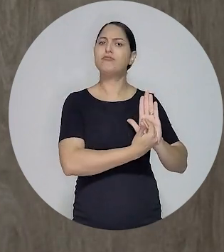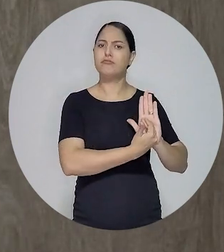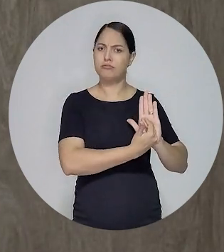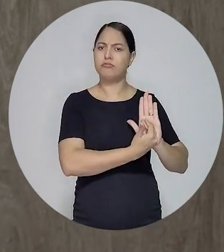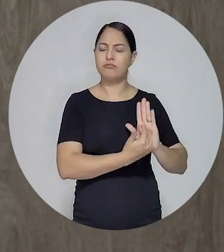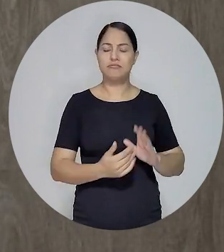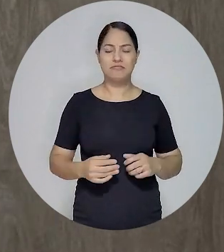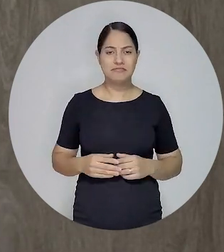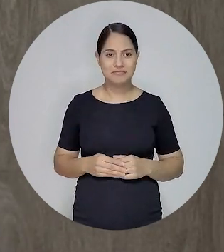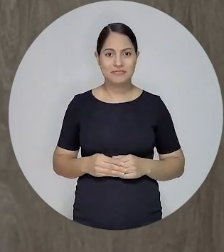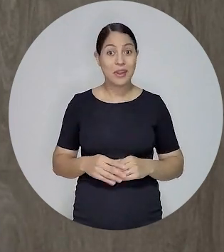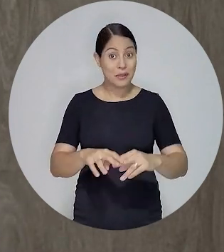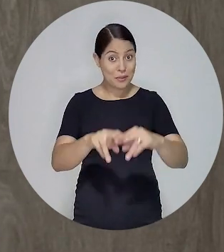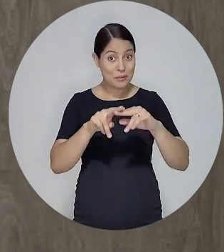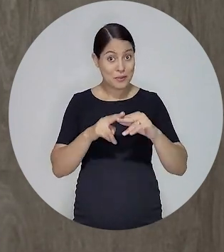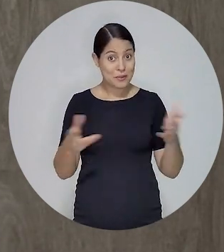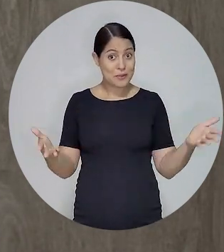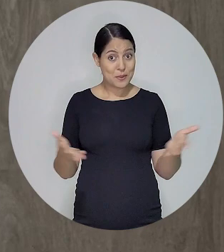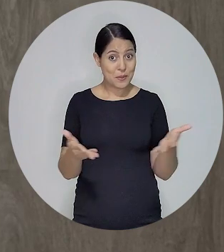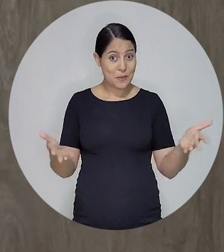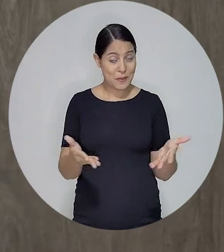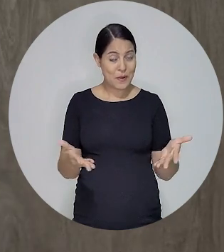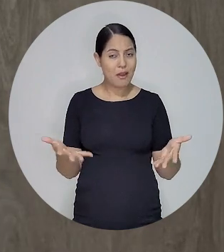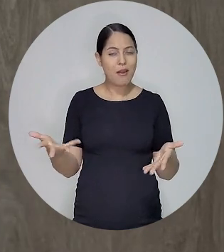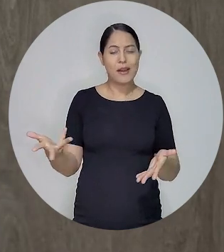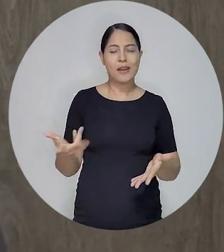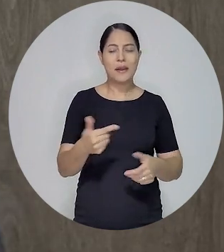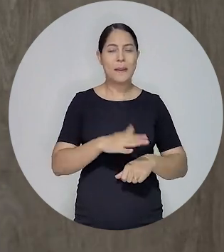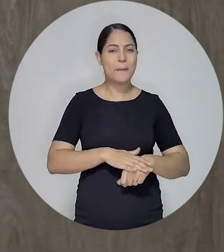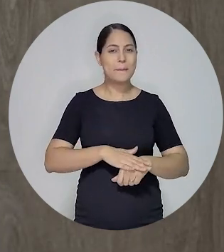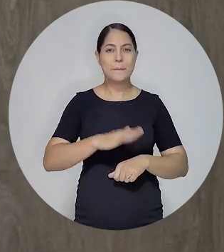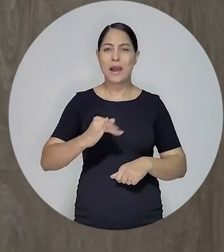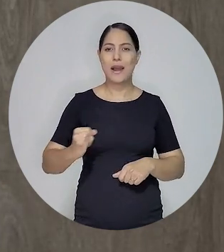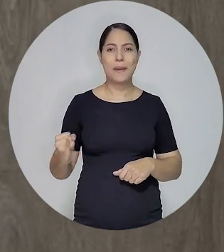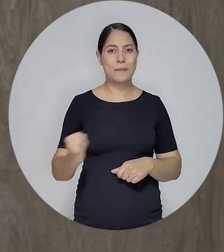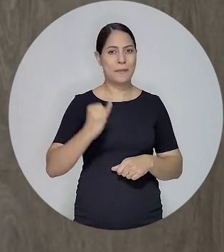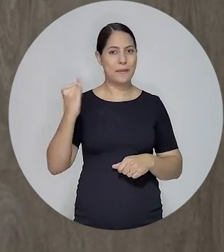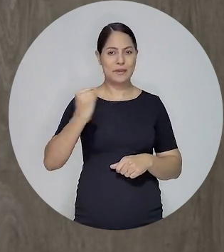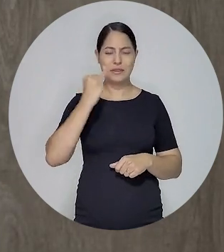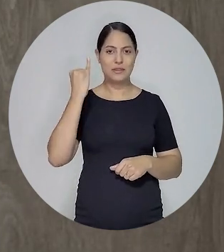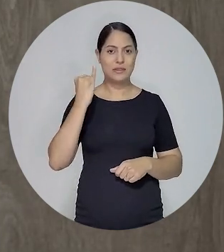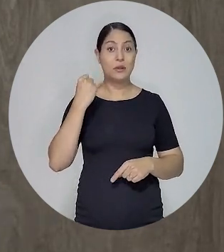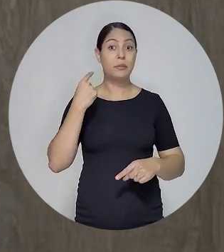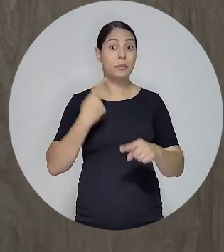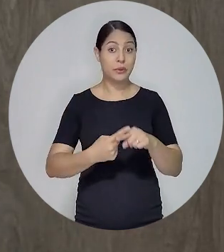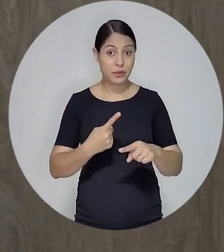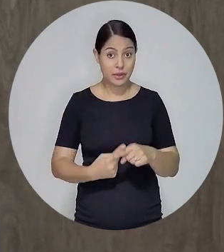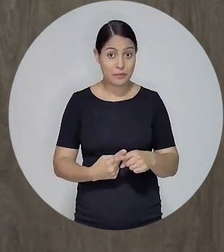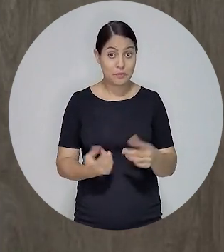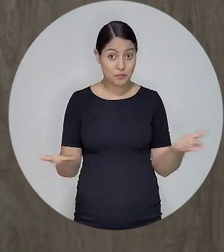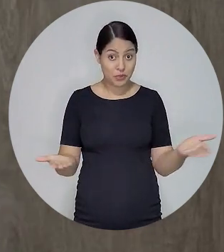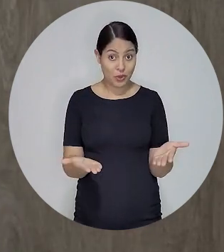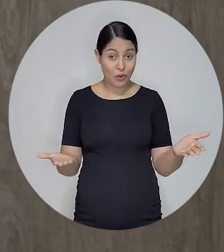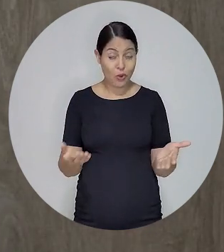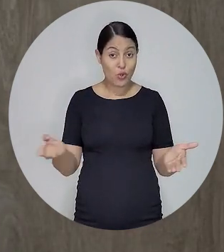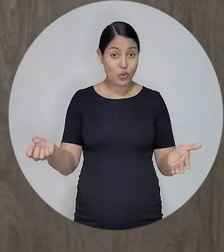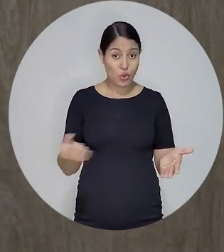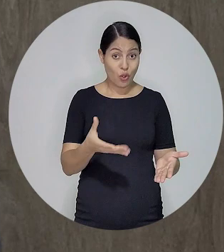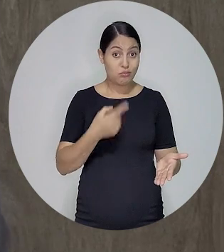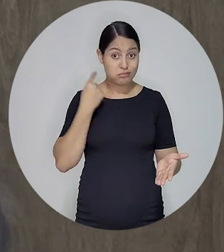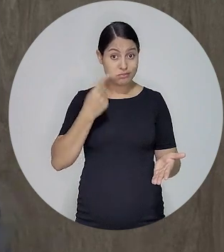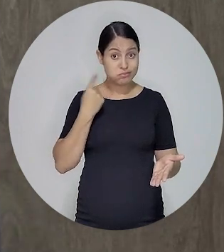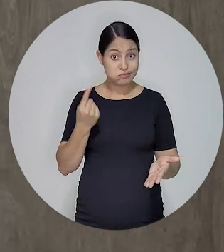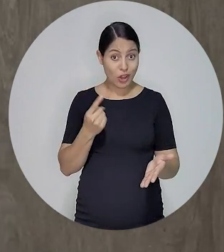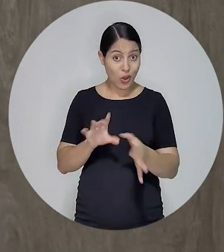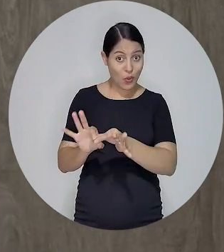lei, seja respeitada. Por isso a importância desse aperfeiçoamento, pois a jovem